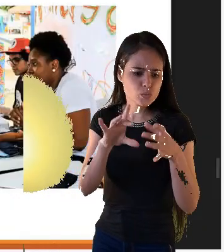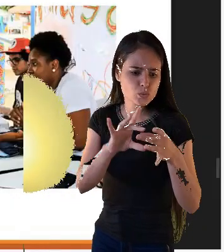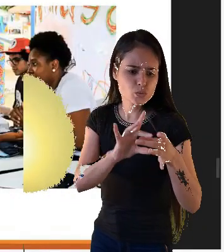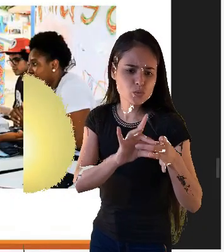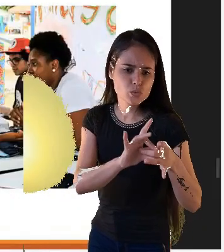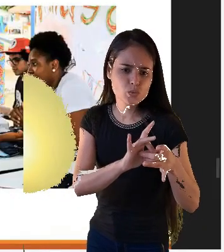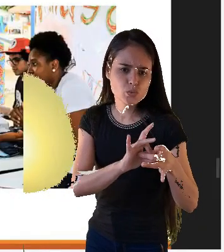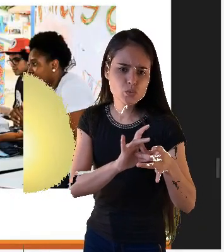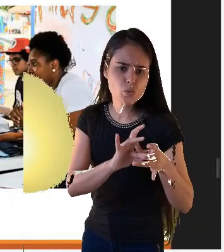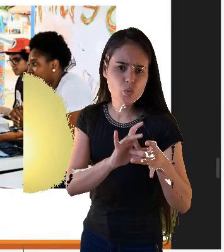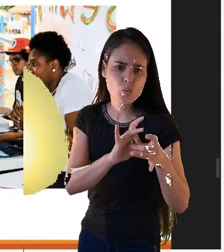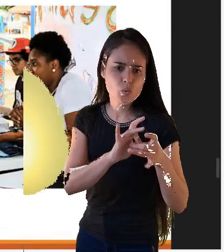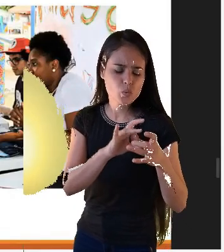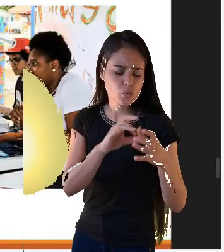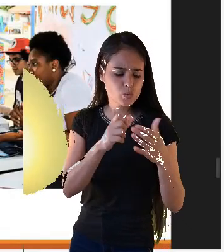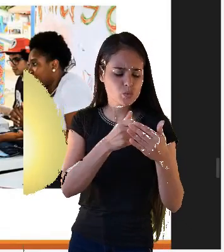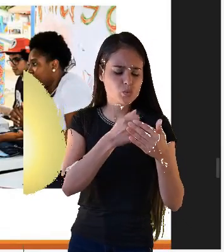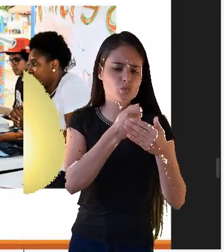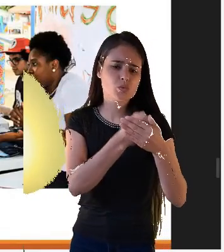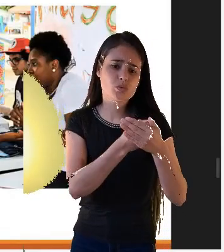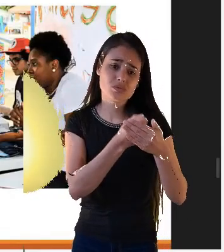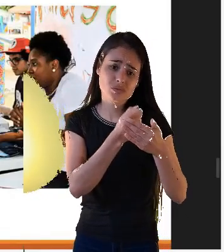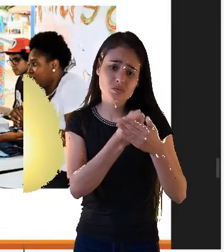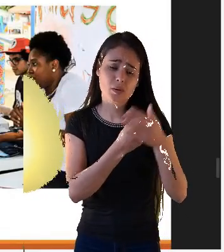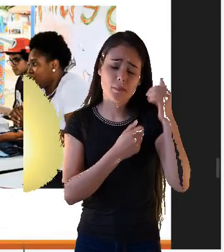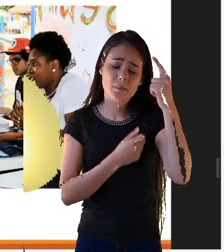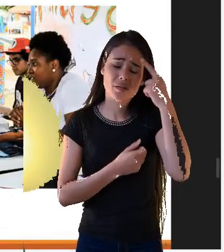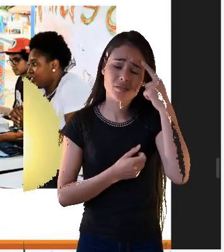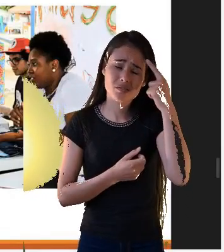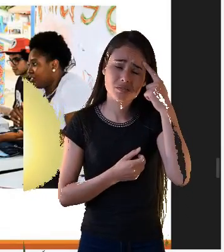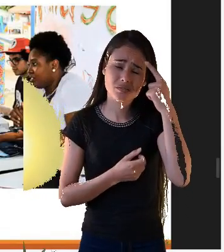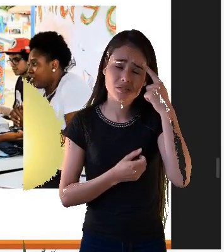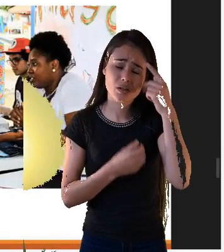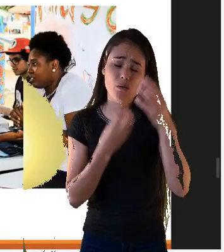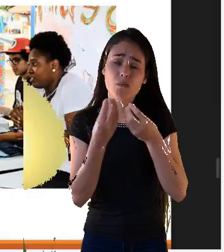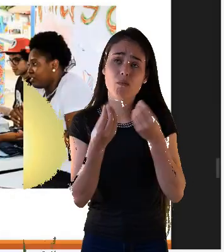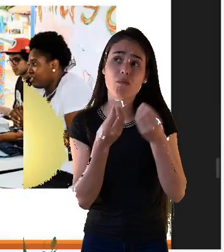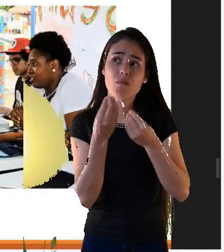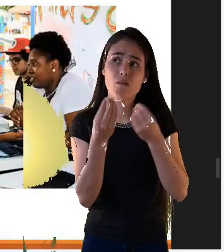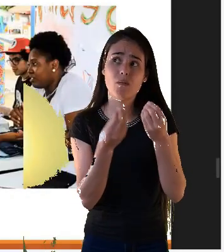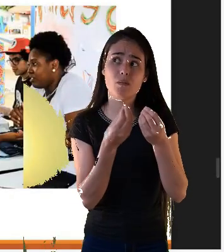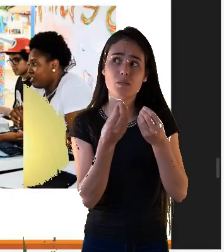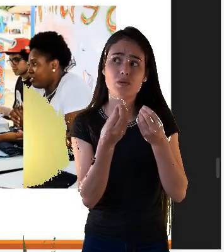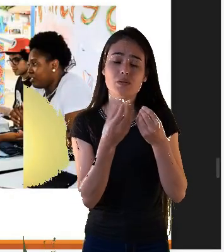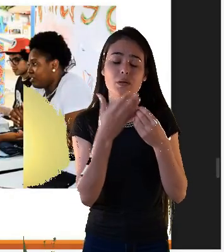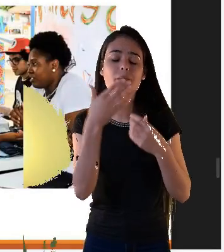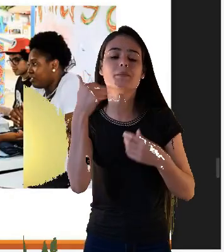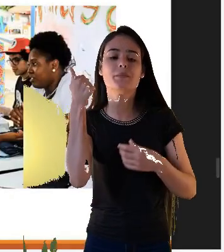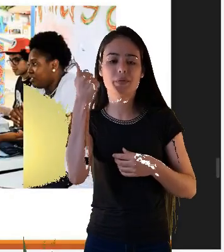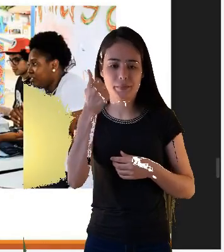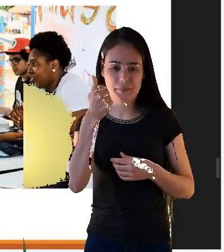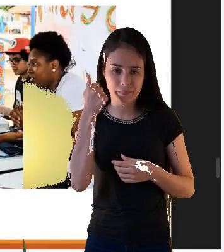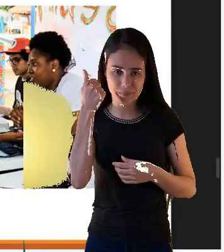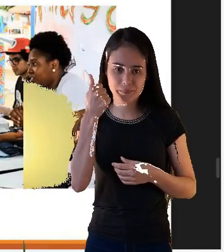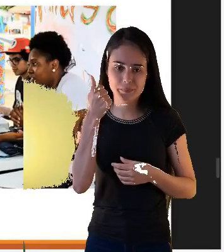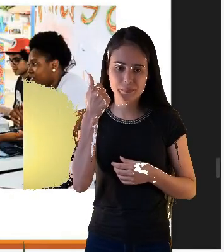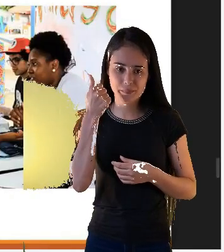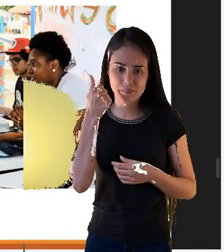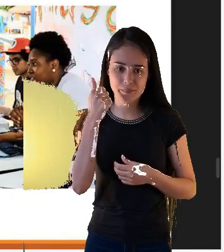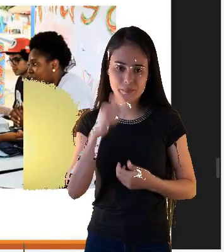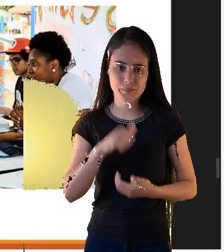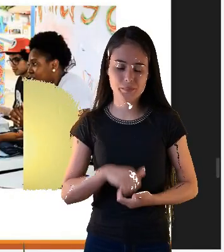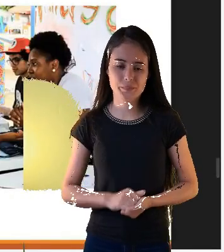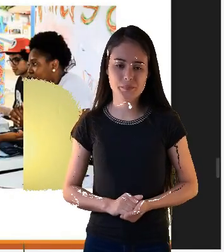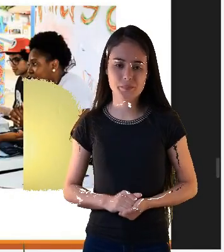Então, toda essa questão foi uma luta do movimento negro, né, para